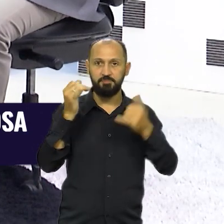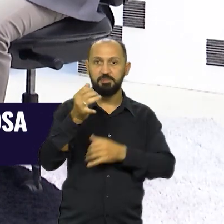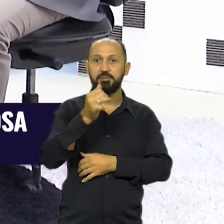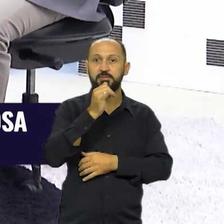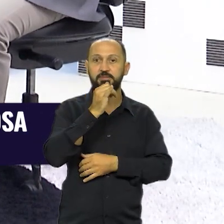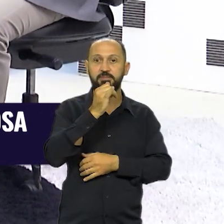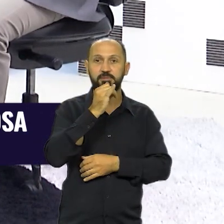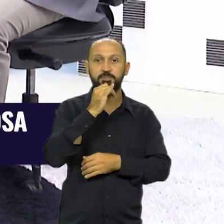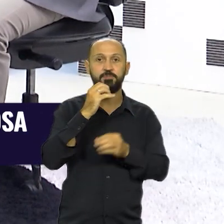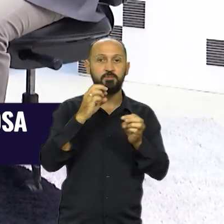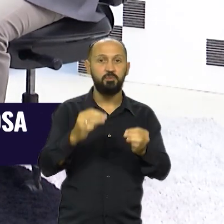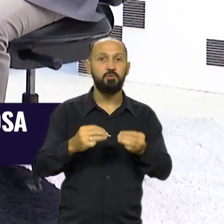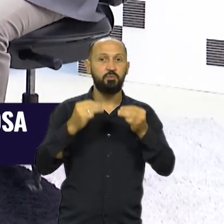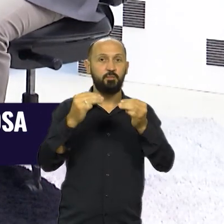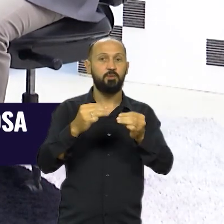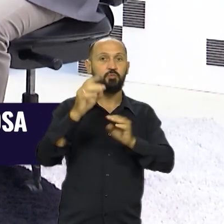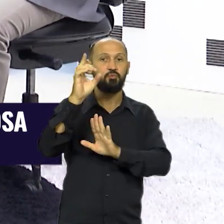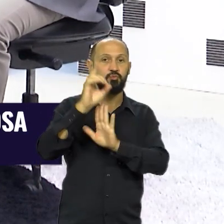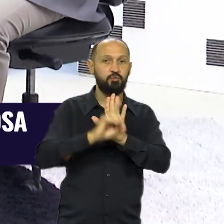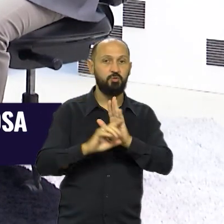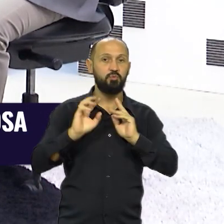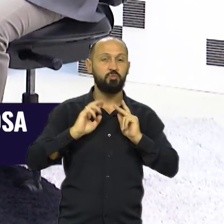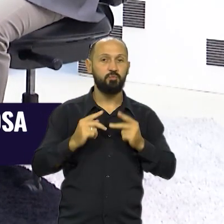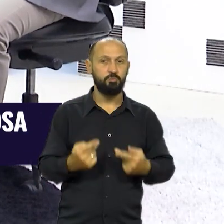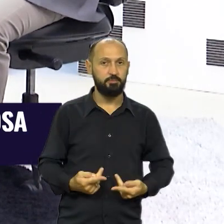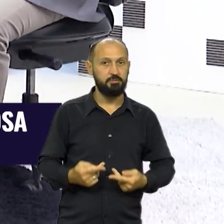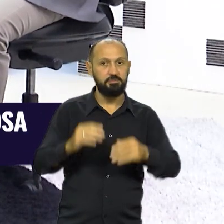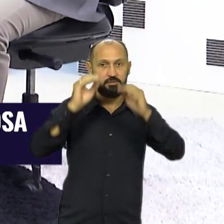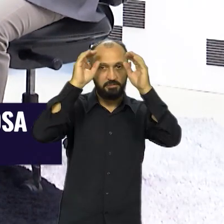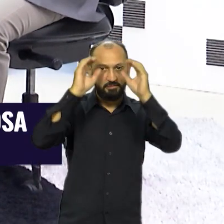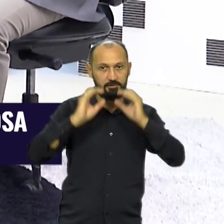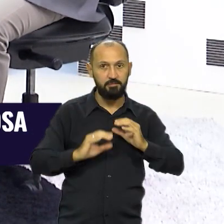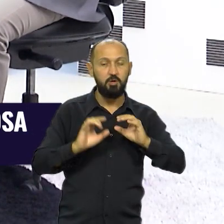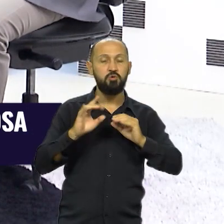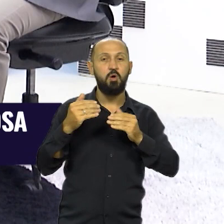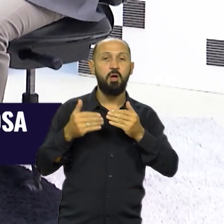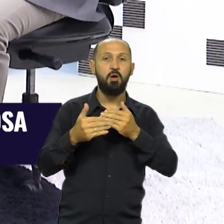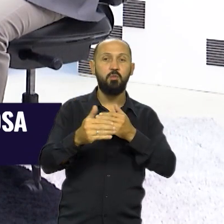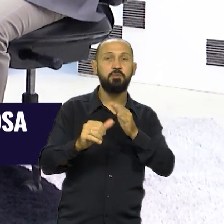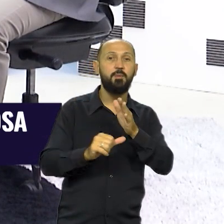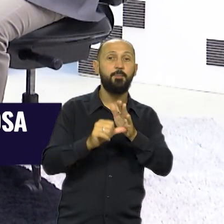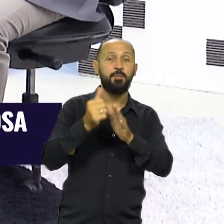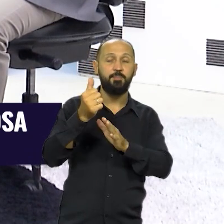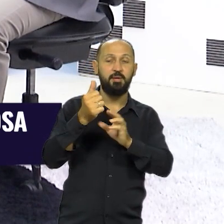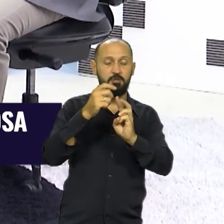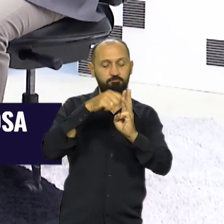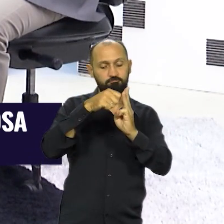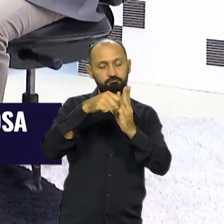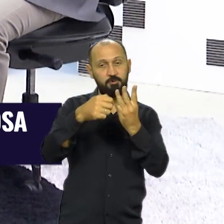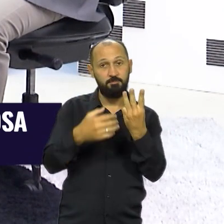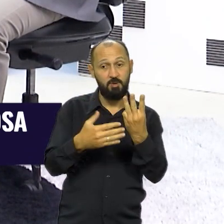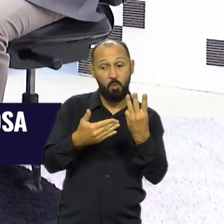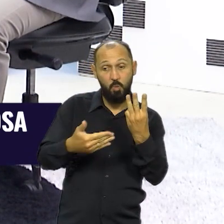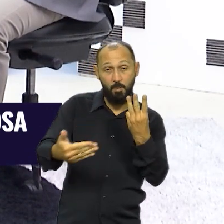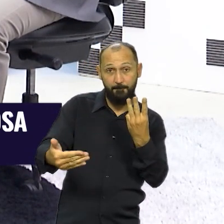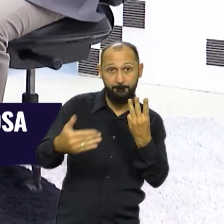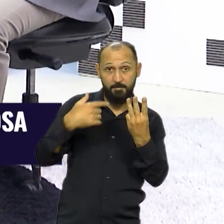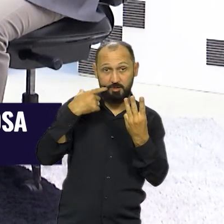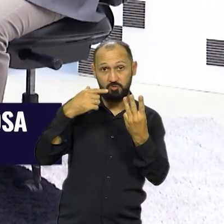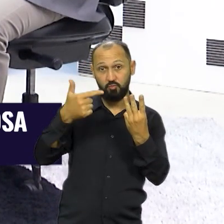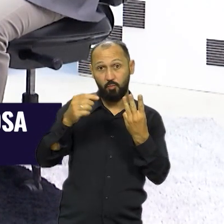aqui. Por exemplo, no Ministério dos Direitos Humanos e da Cidadania, somente agora, nesse primeiro trimestre